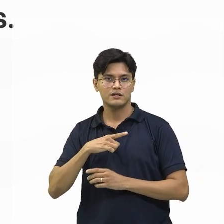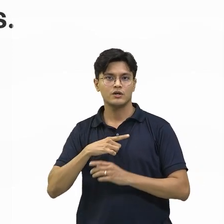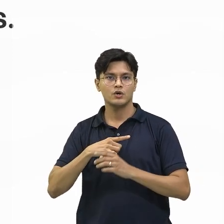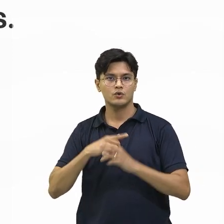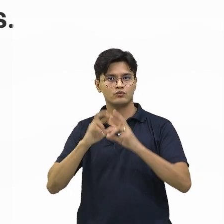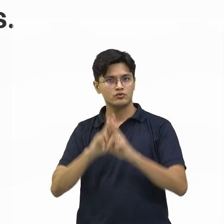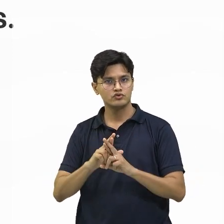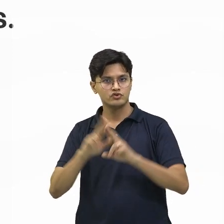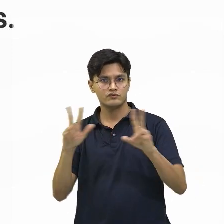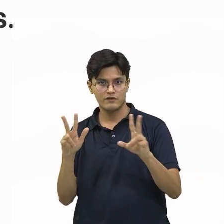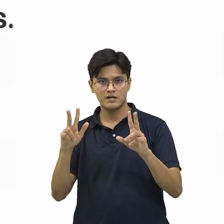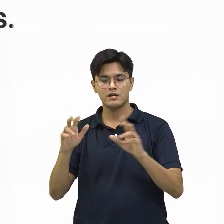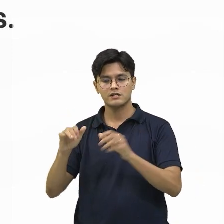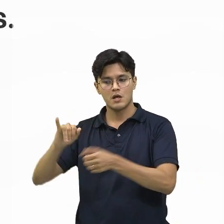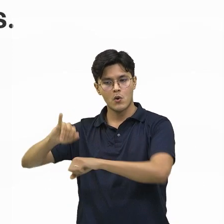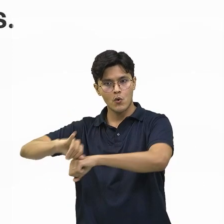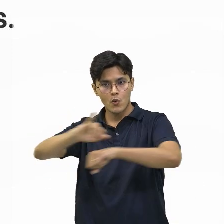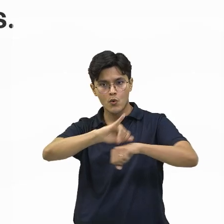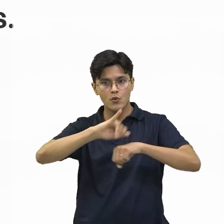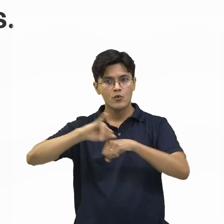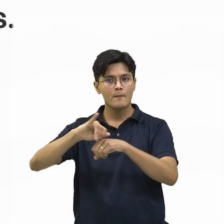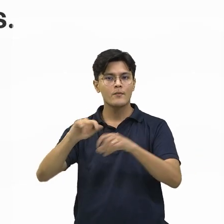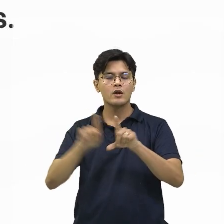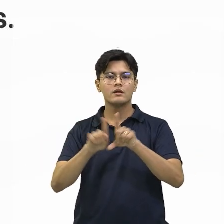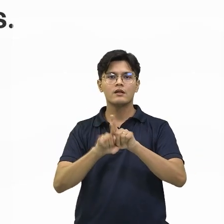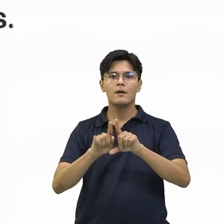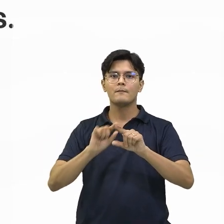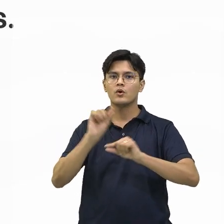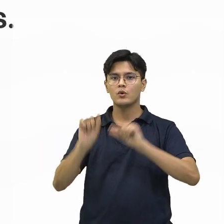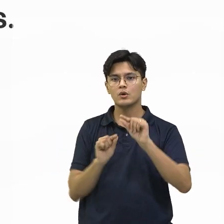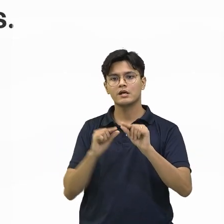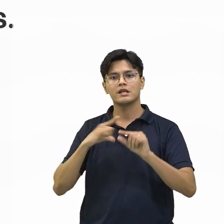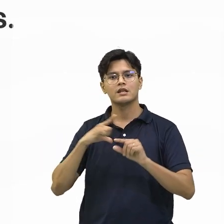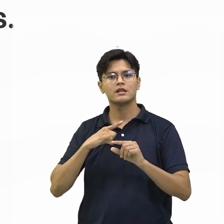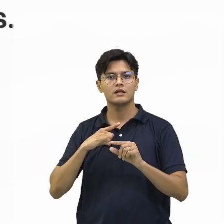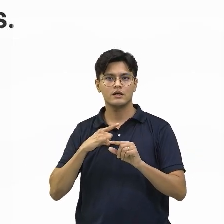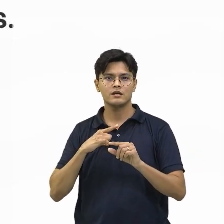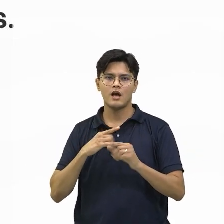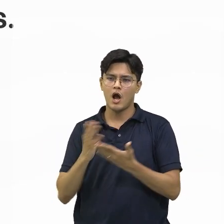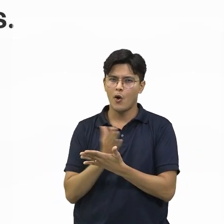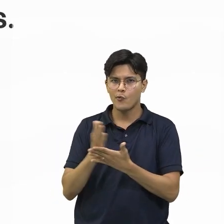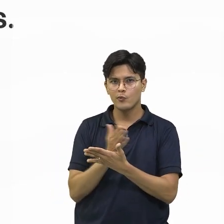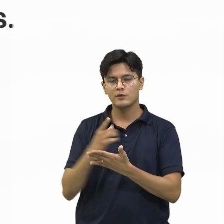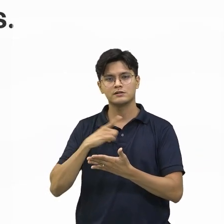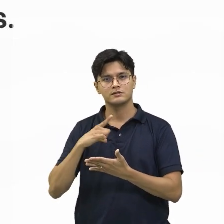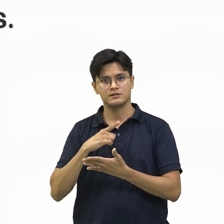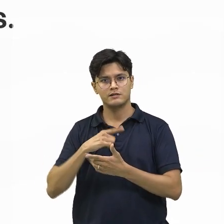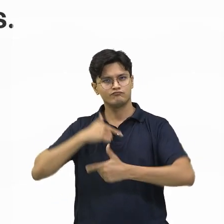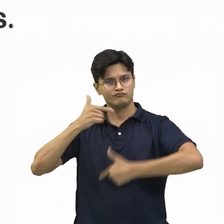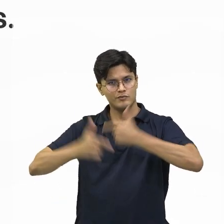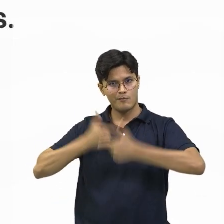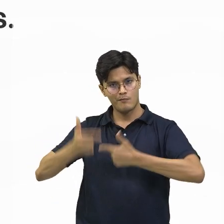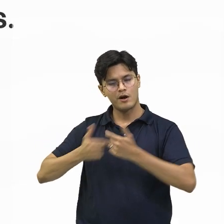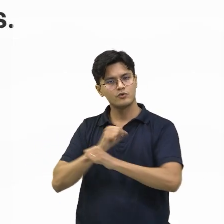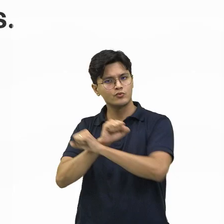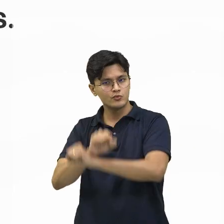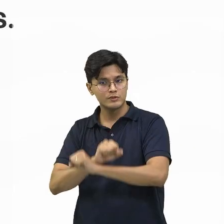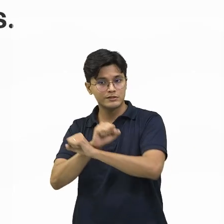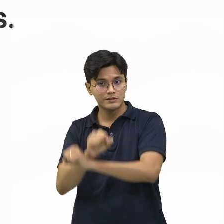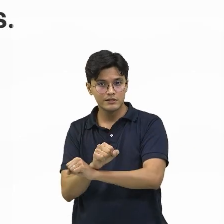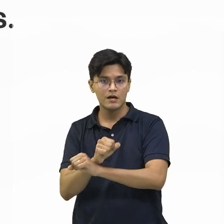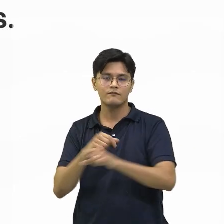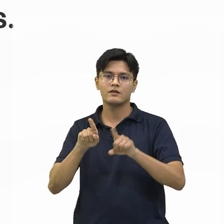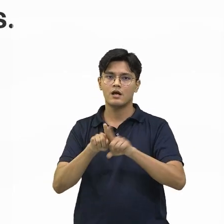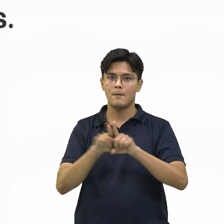as polis, a presença, né, de trabalho escravo, não em todas, mas somente em algumas, essa